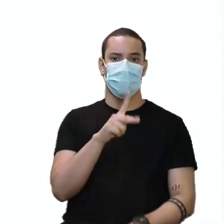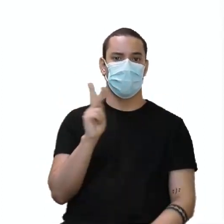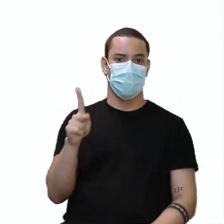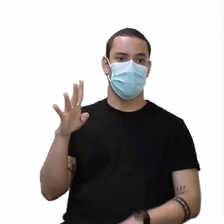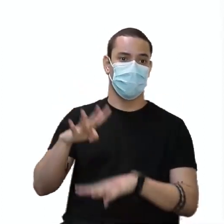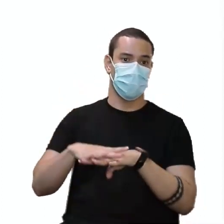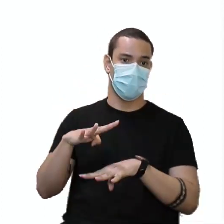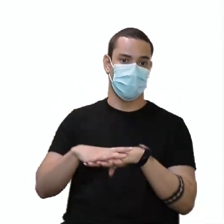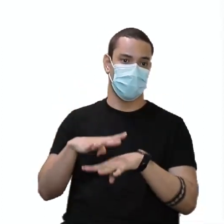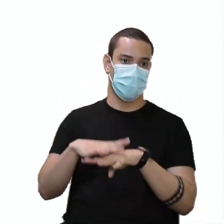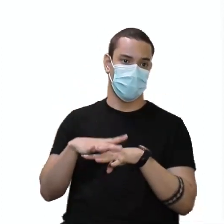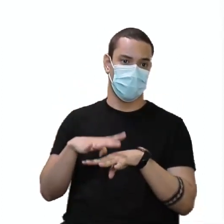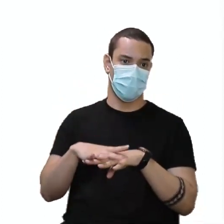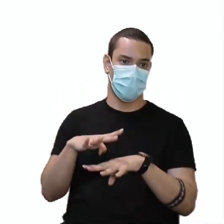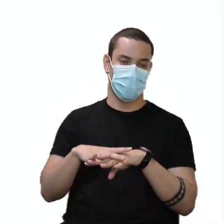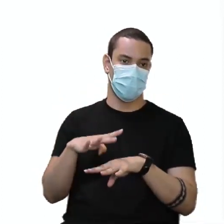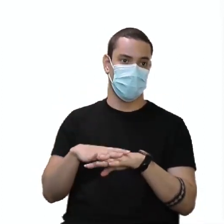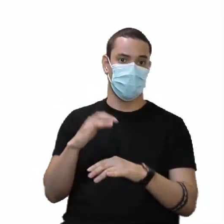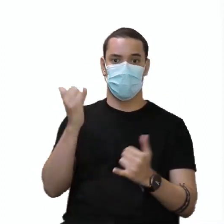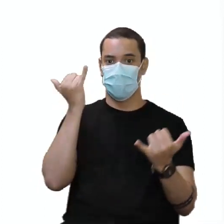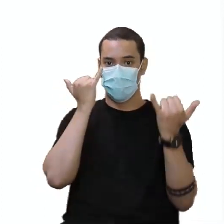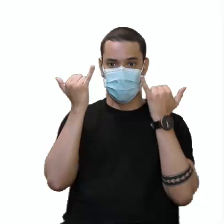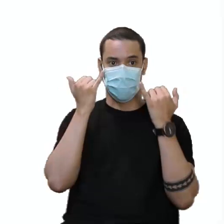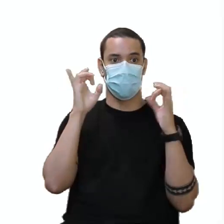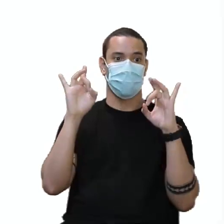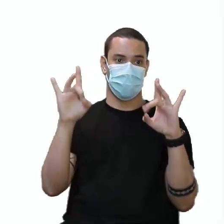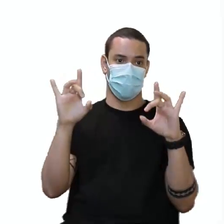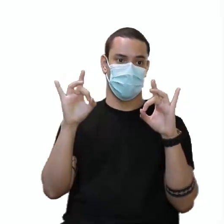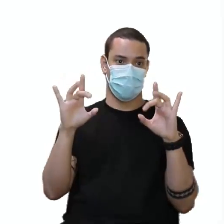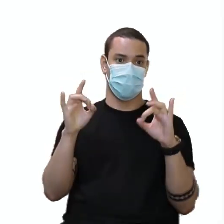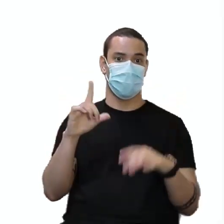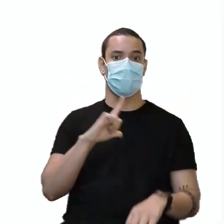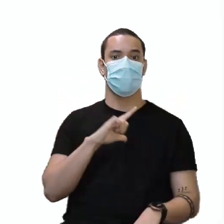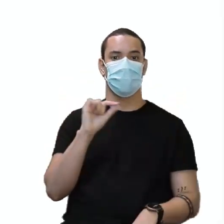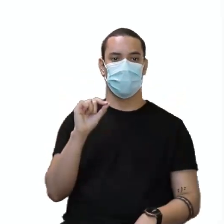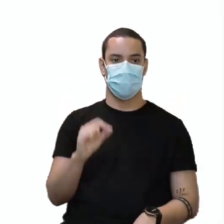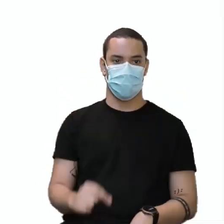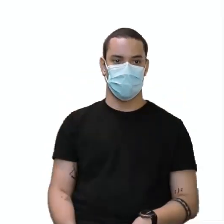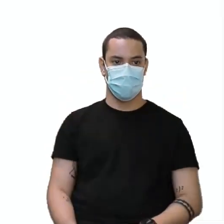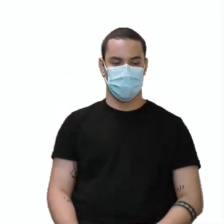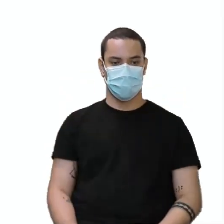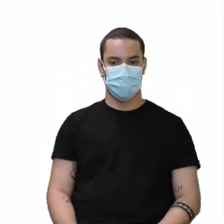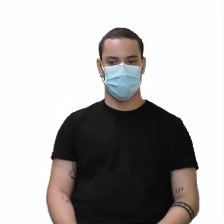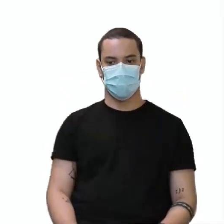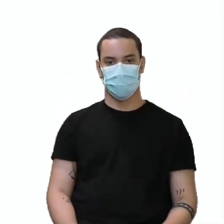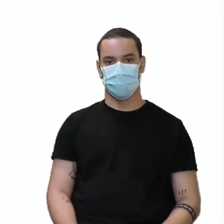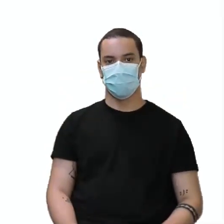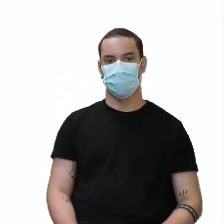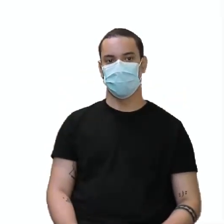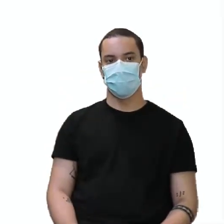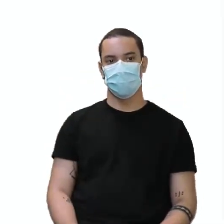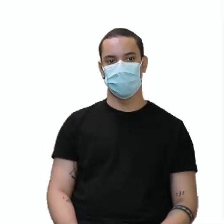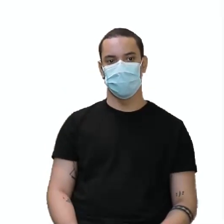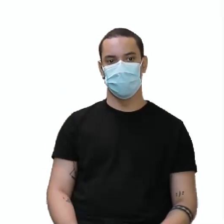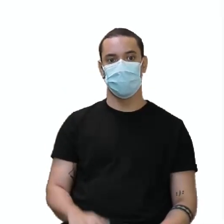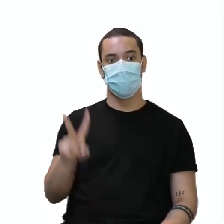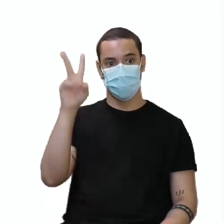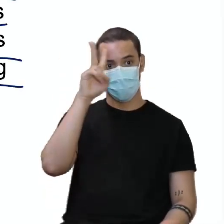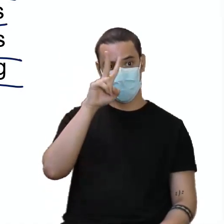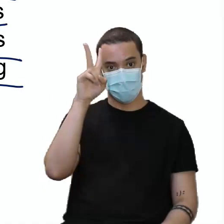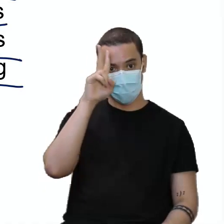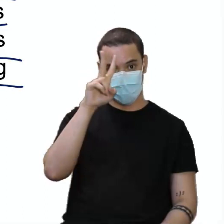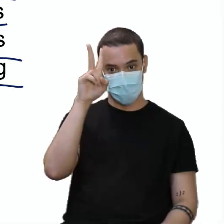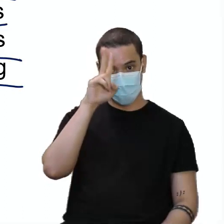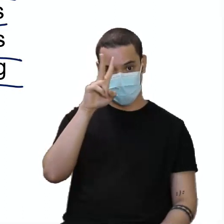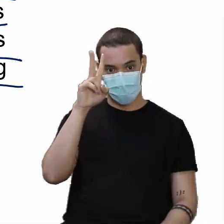de matemática? Aqui uma informação também específica. E aí você tem o seguinte. Você tem a ideia de que você lembra que eu